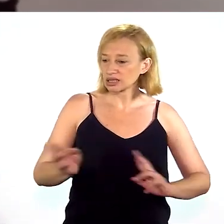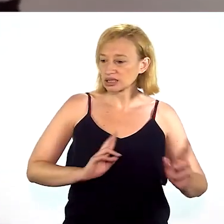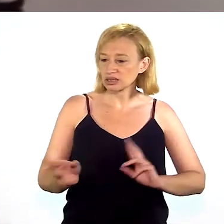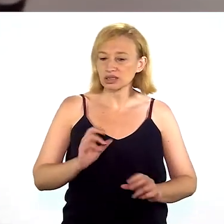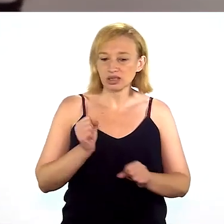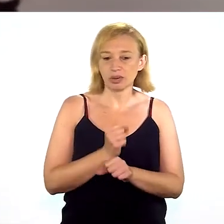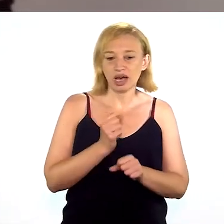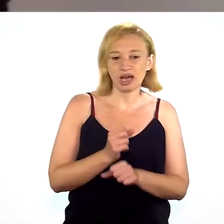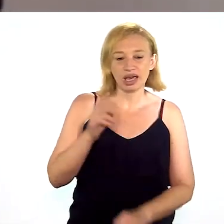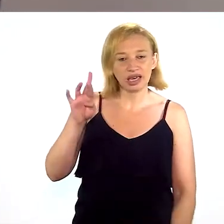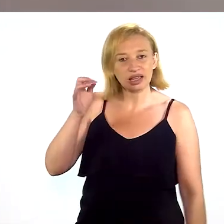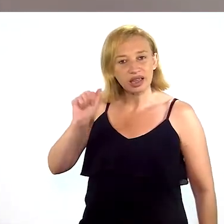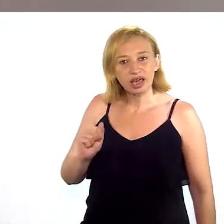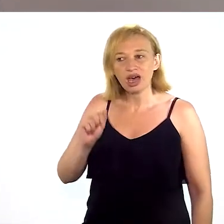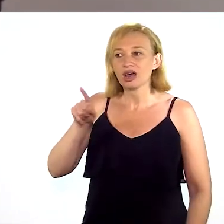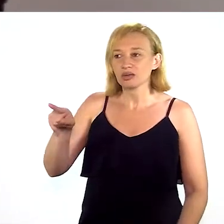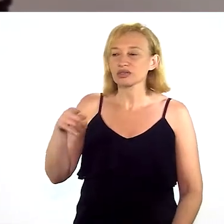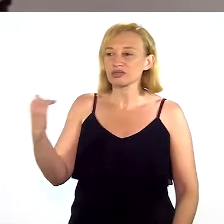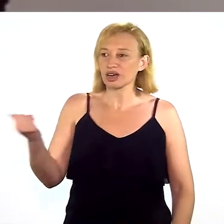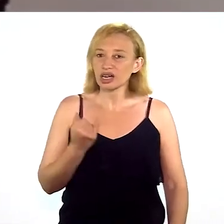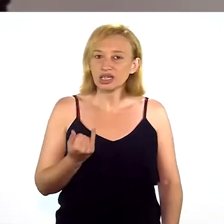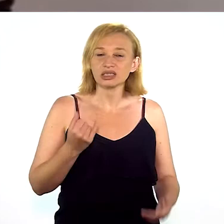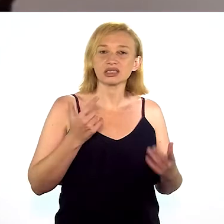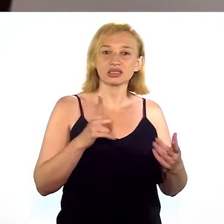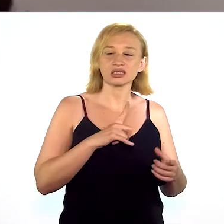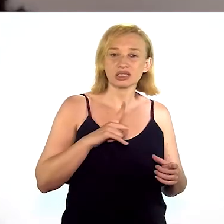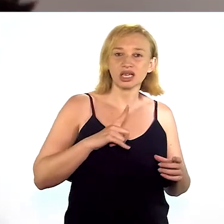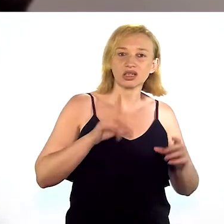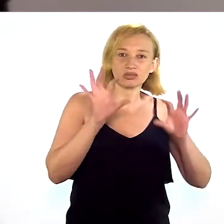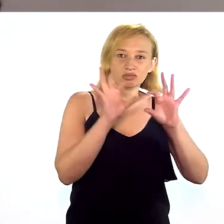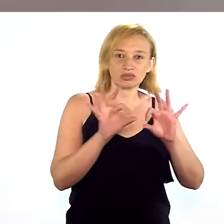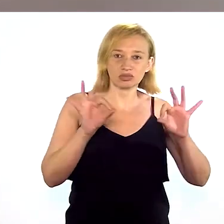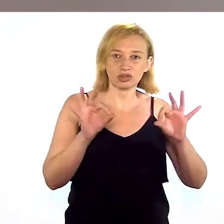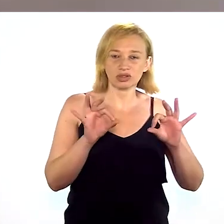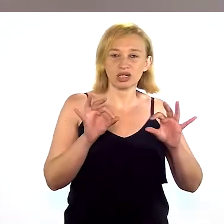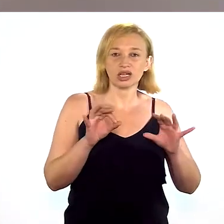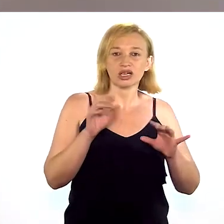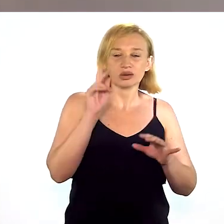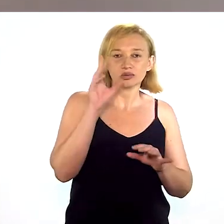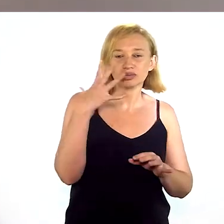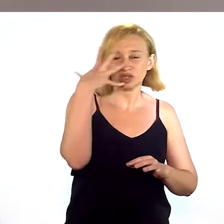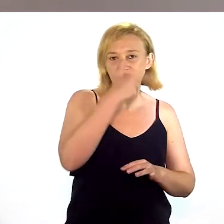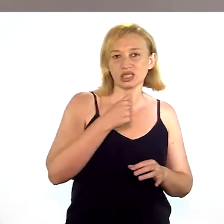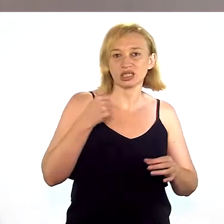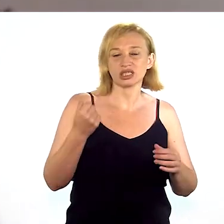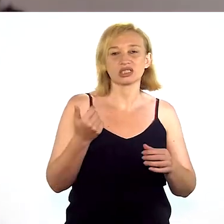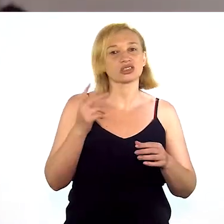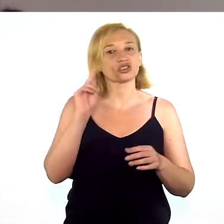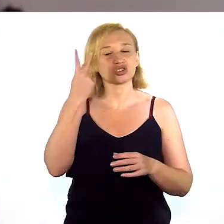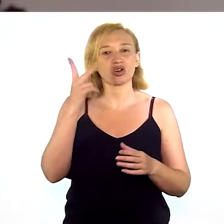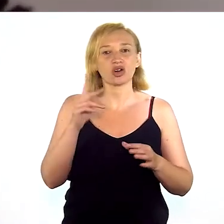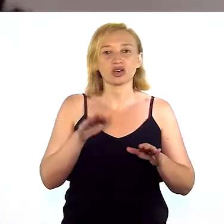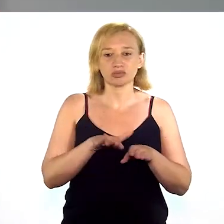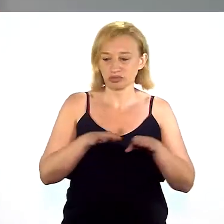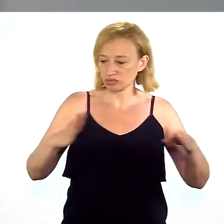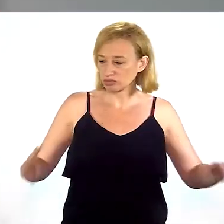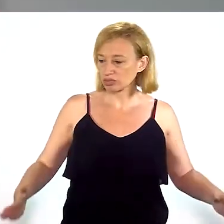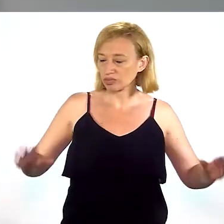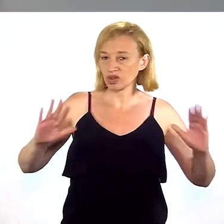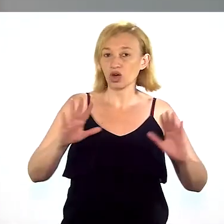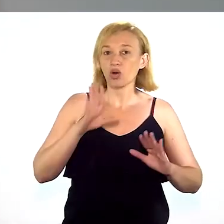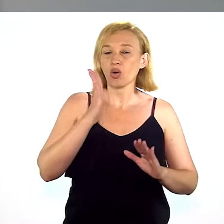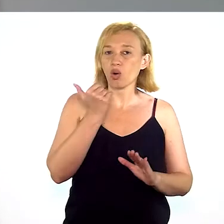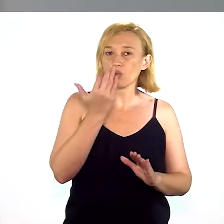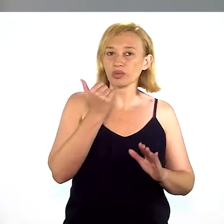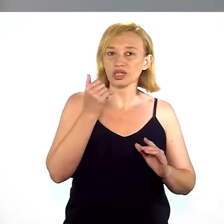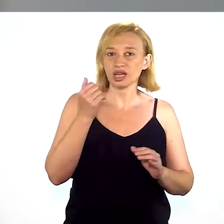tem uma relação com a obra que a Rafa estava comentando, é que tem uma cena que é muito bonita nessa história, que é um grande jantar. Todos